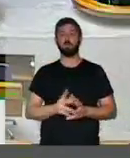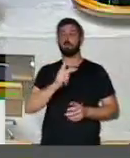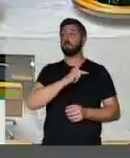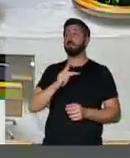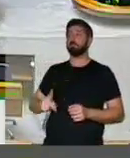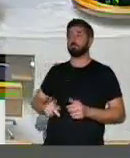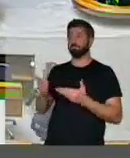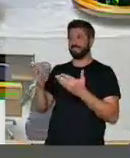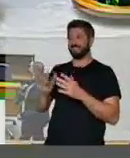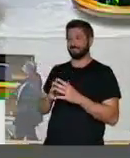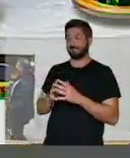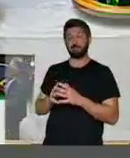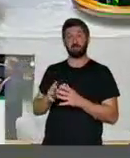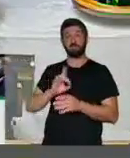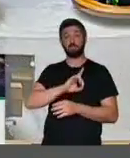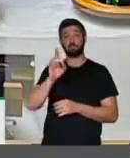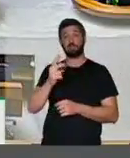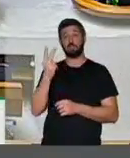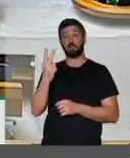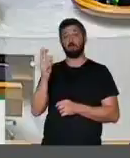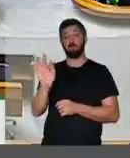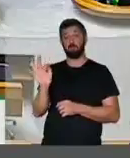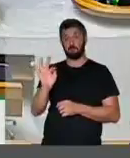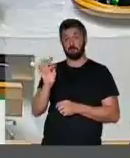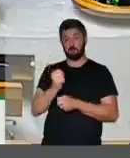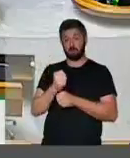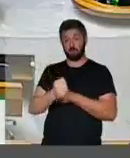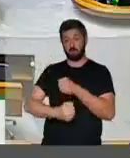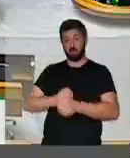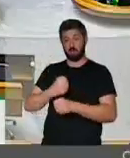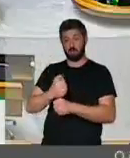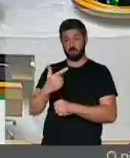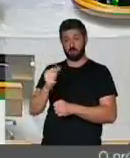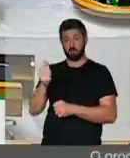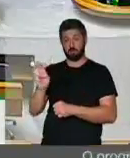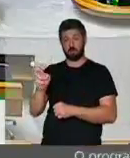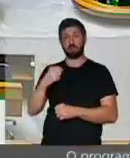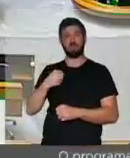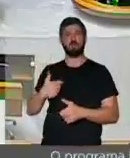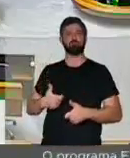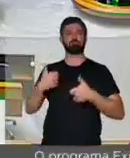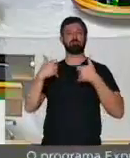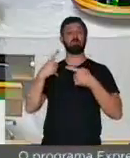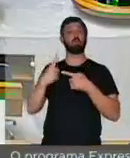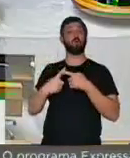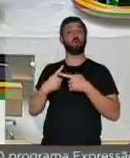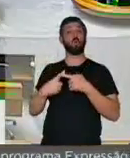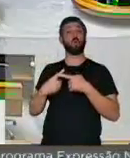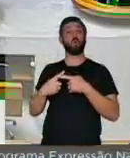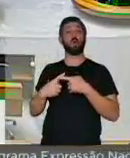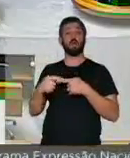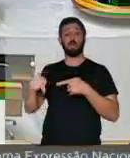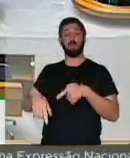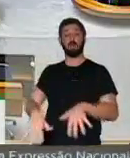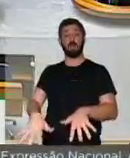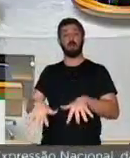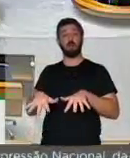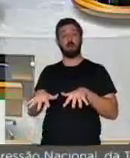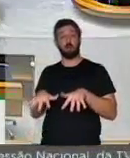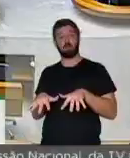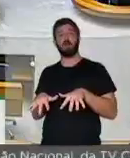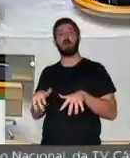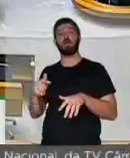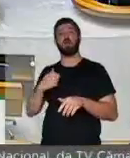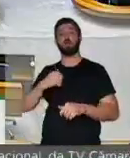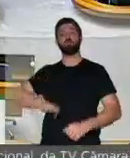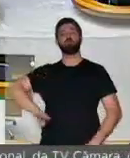presidente, em 2 de fevereiro de 2015, eu tive a honra de, nesse plenário,